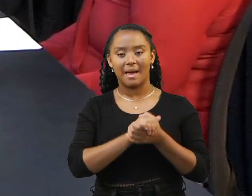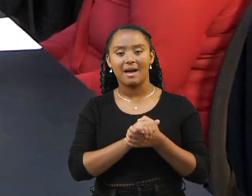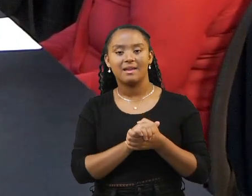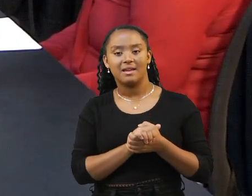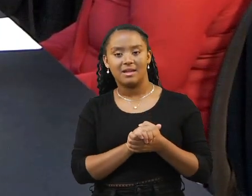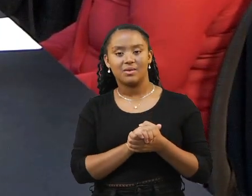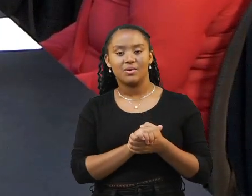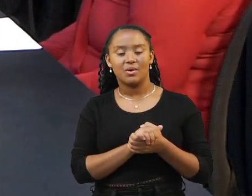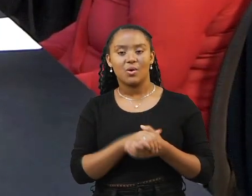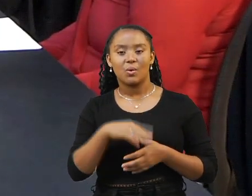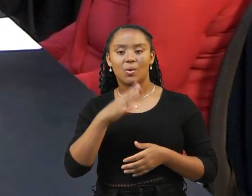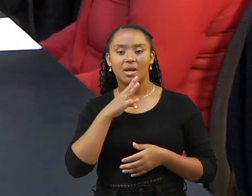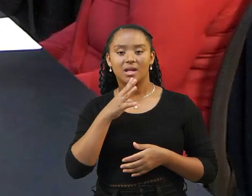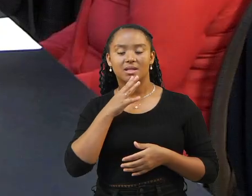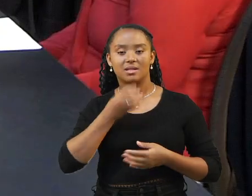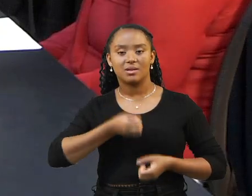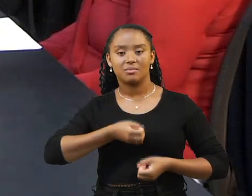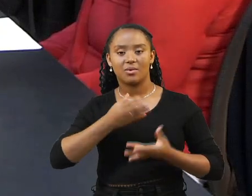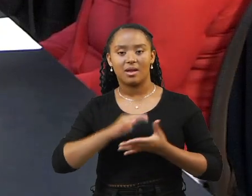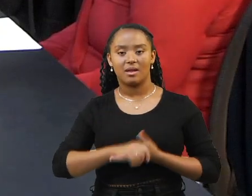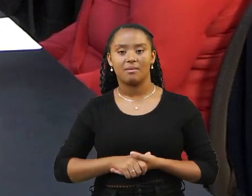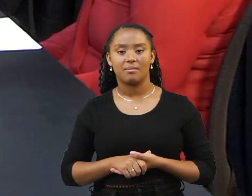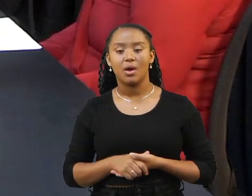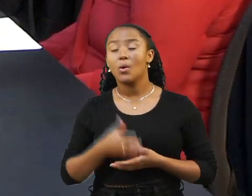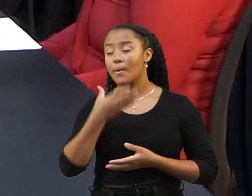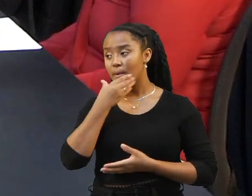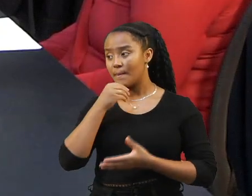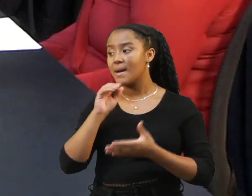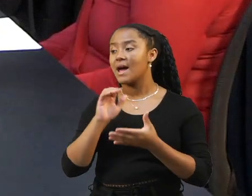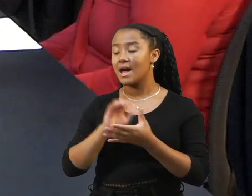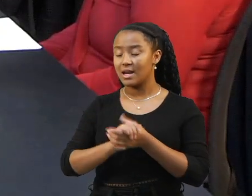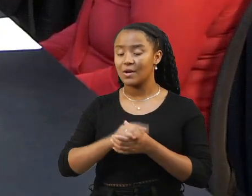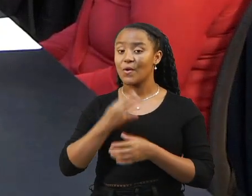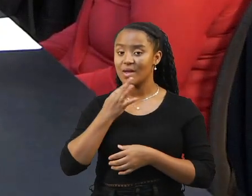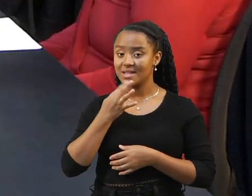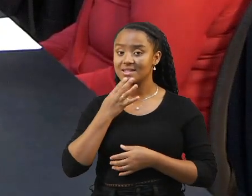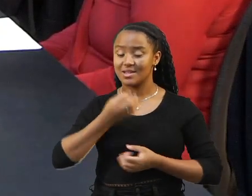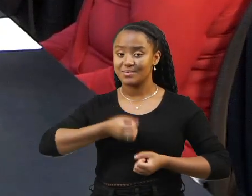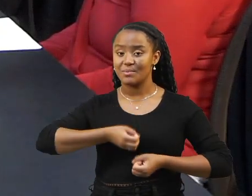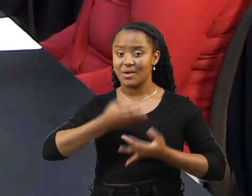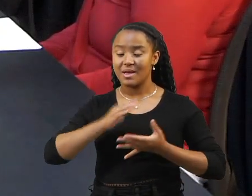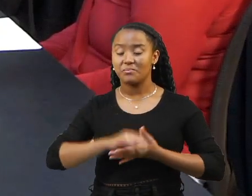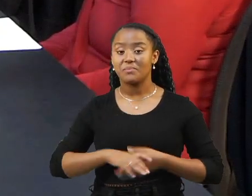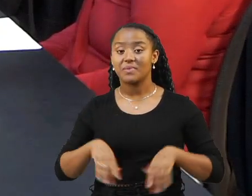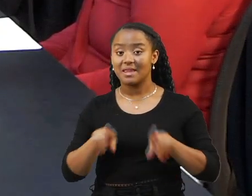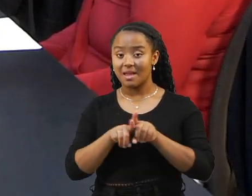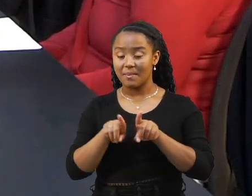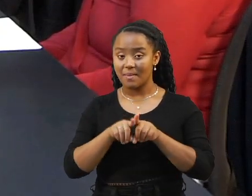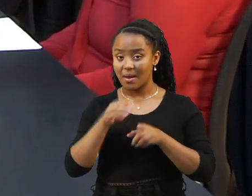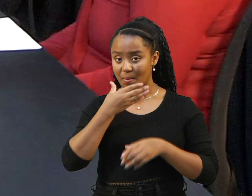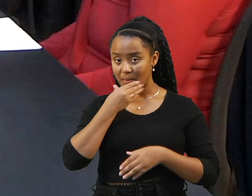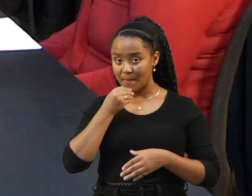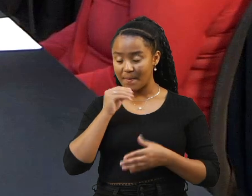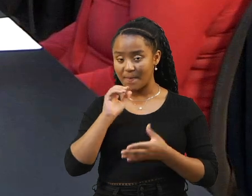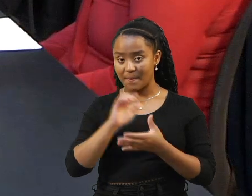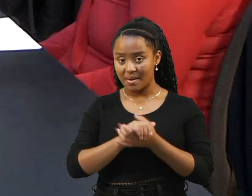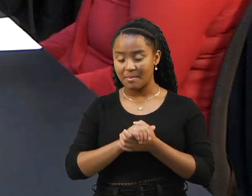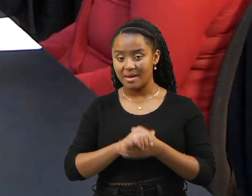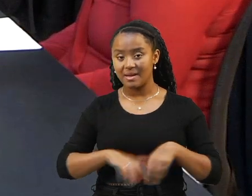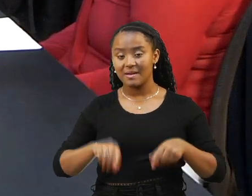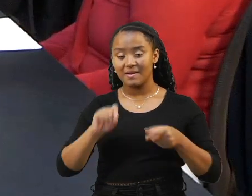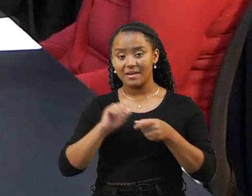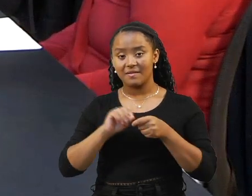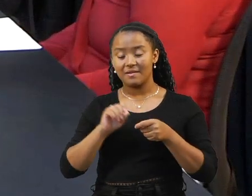se o marido chegou a conhecer esse poema. Ele chegou. Inclusive, o marido